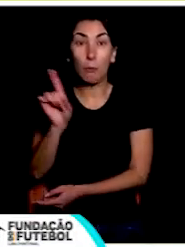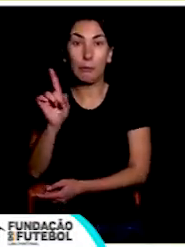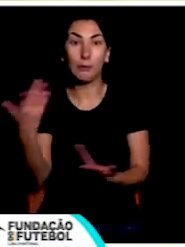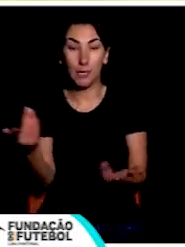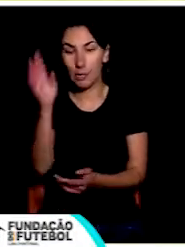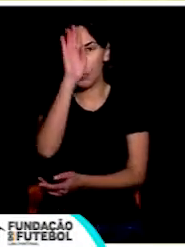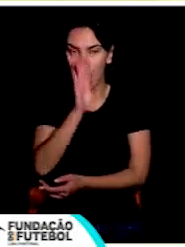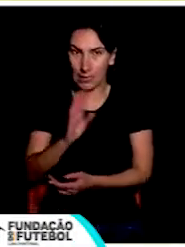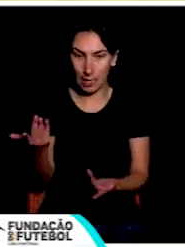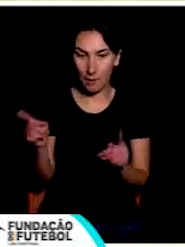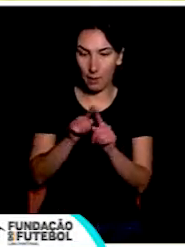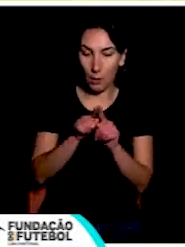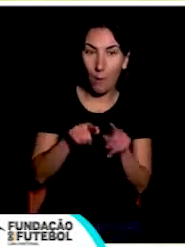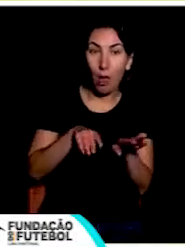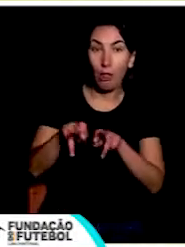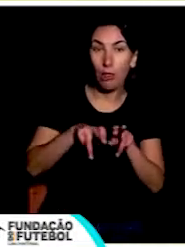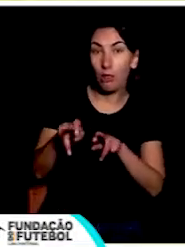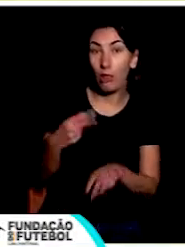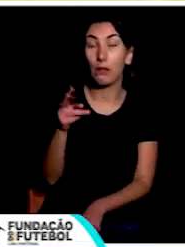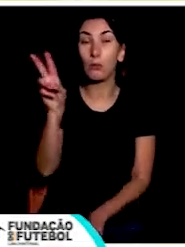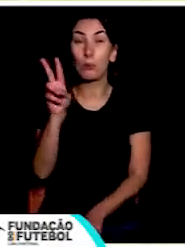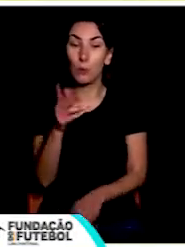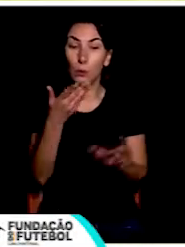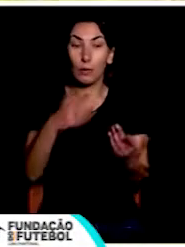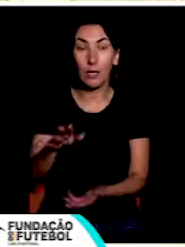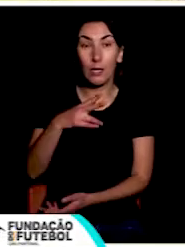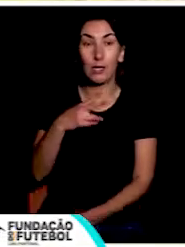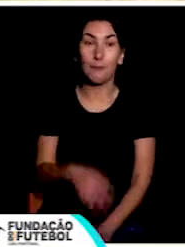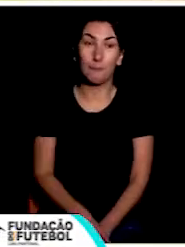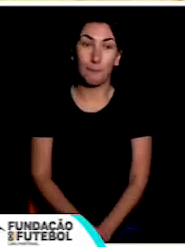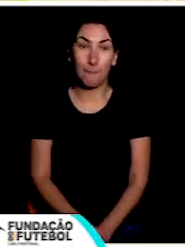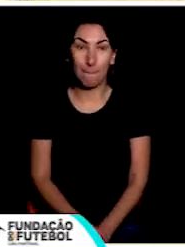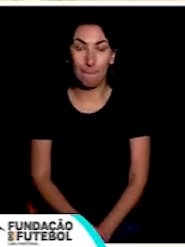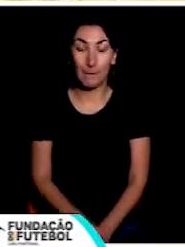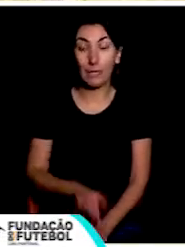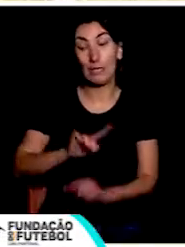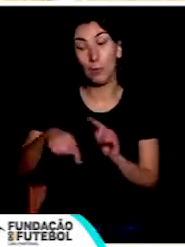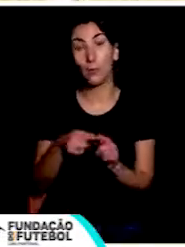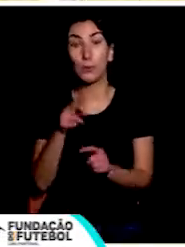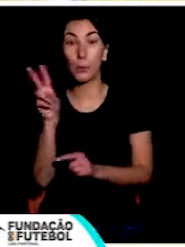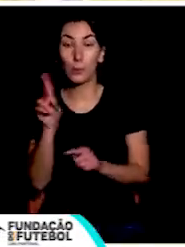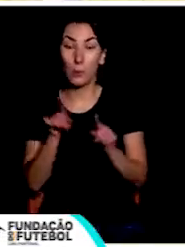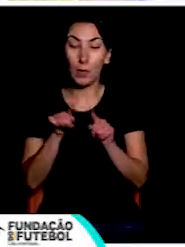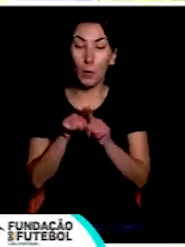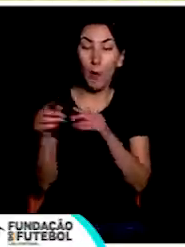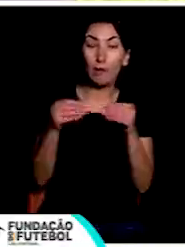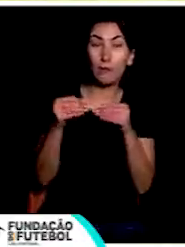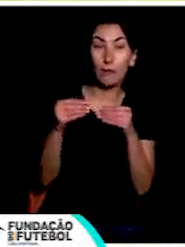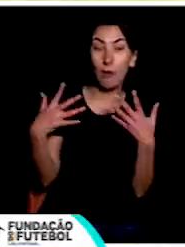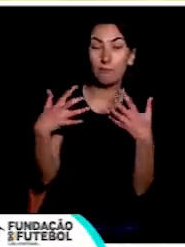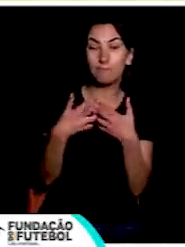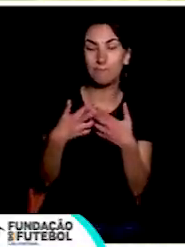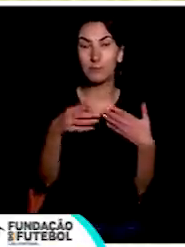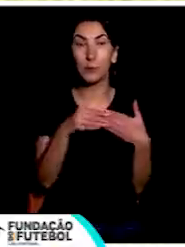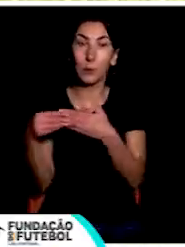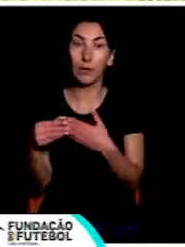classificado sabe que irá defrontar o segundo da Liga NOS e o segundo classificado da Liga Portugal Sabsega irá defrontar o líder da Liga NOS,